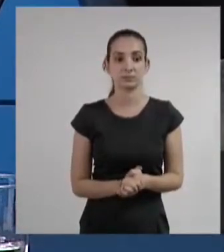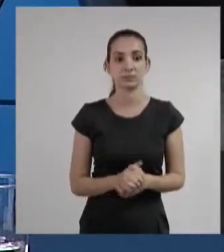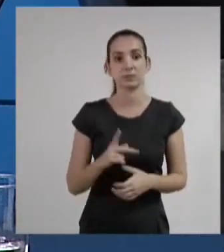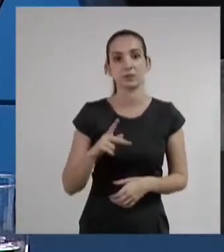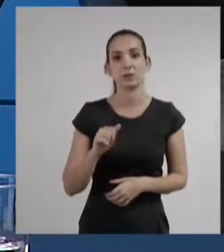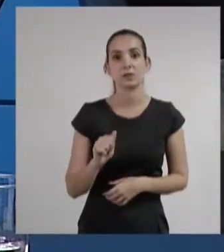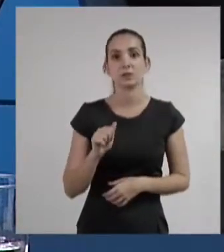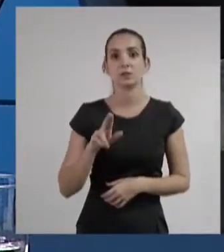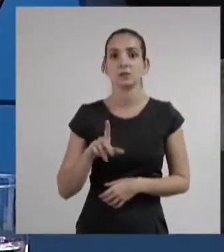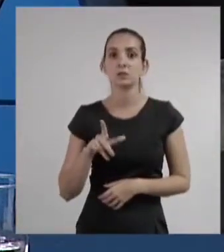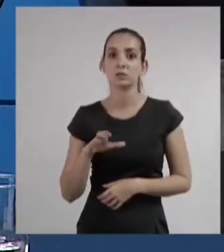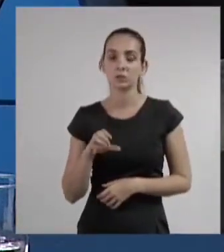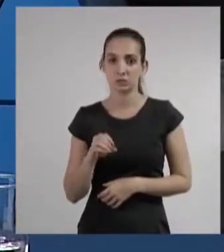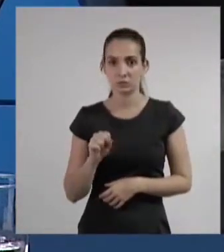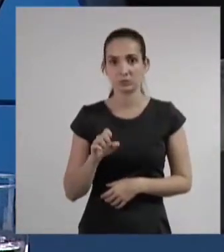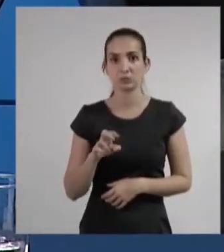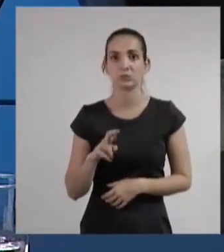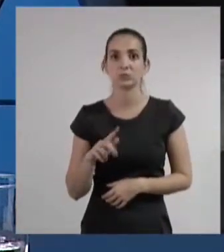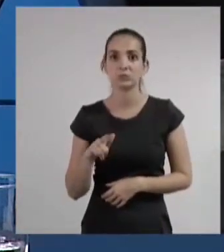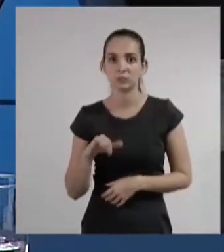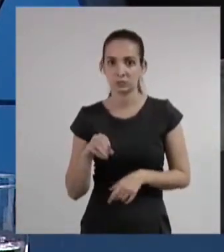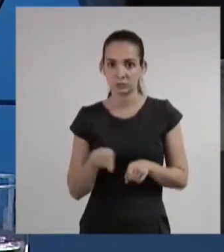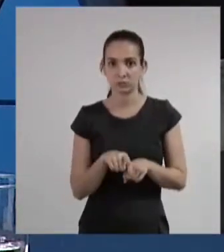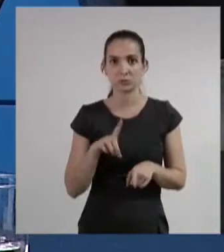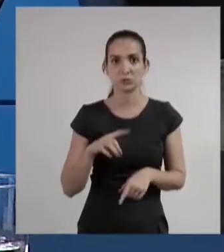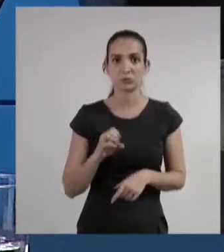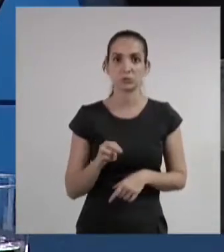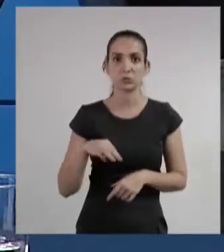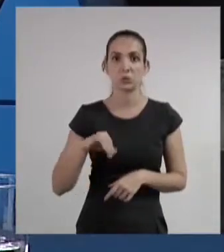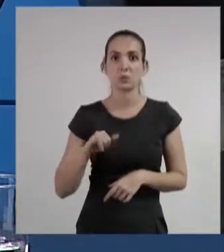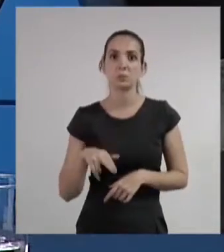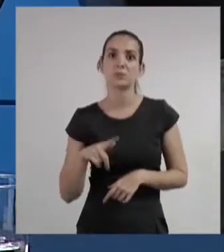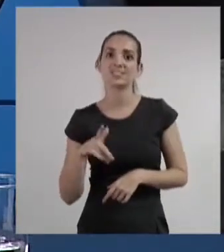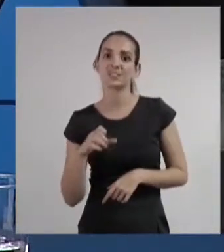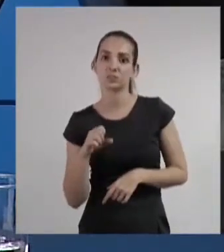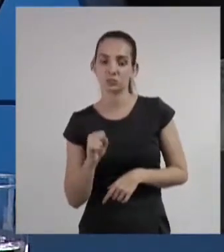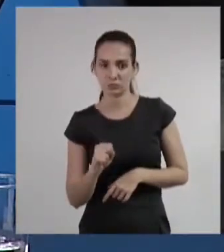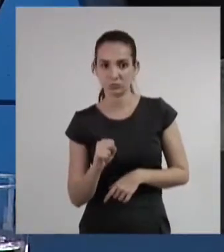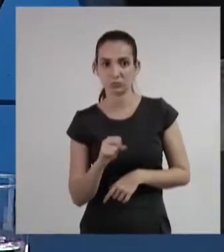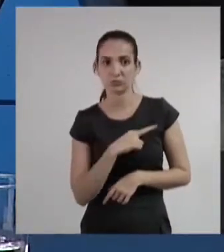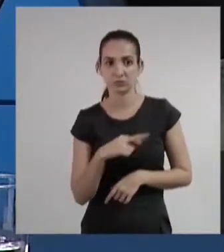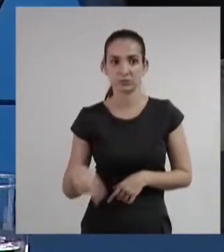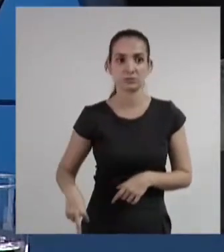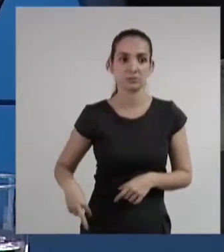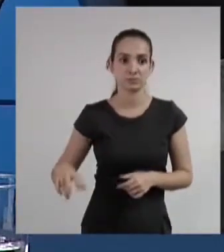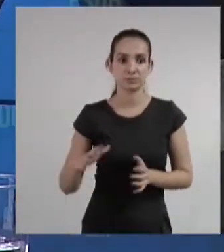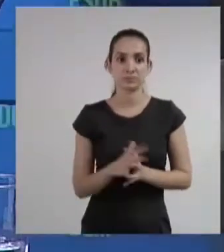Paulo Sérgio de Abreu, e Domingos da Silva, vereador.